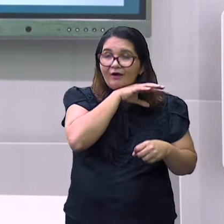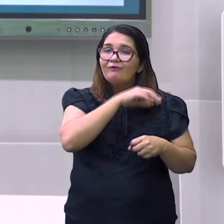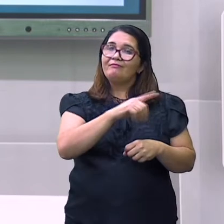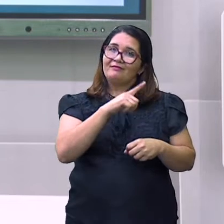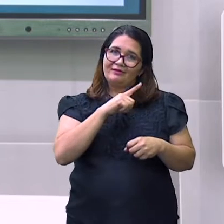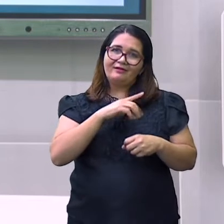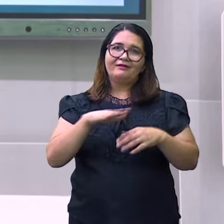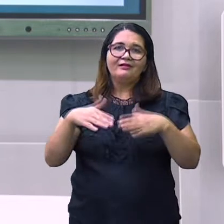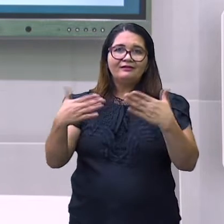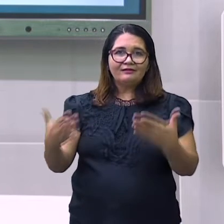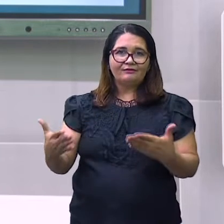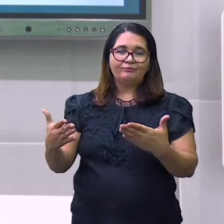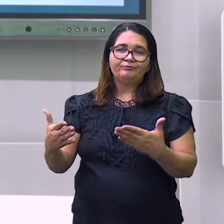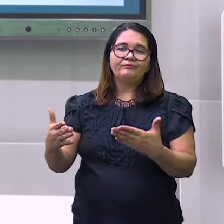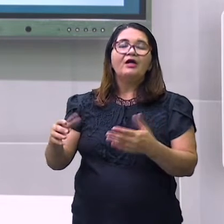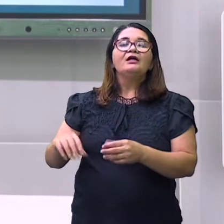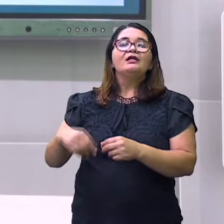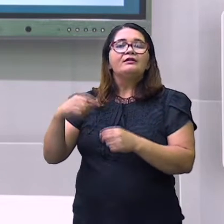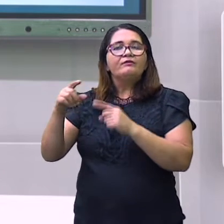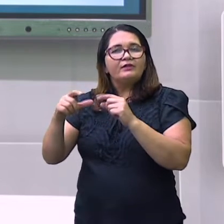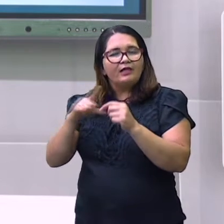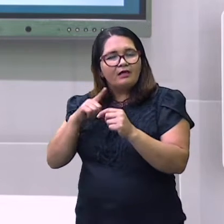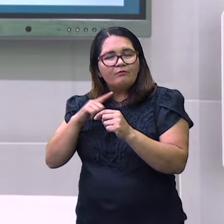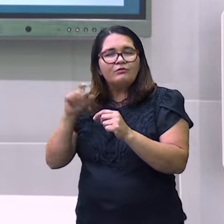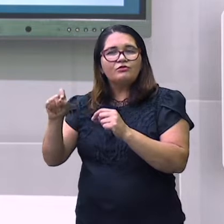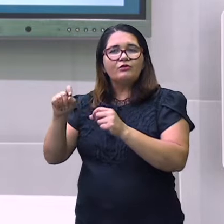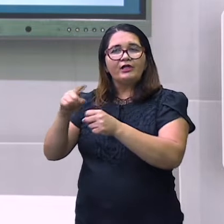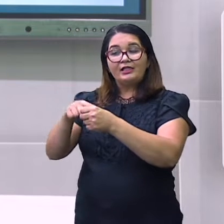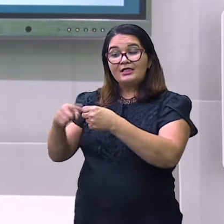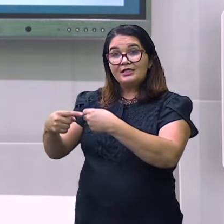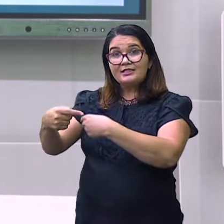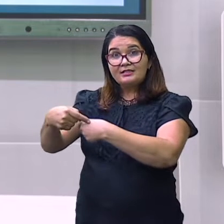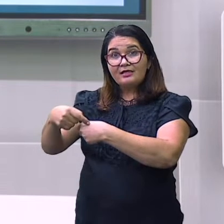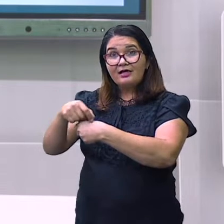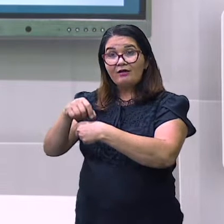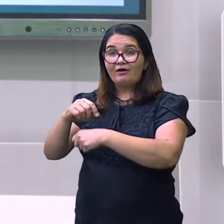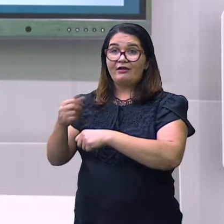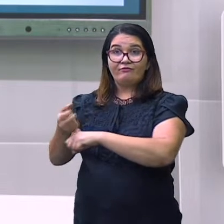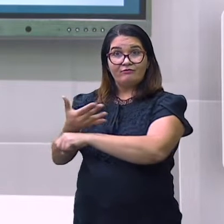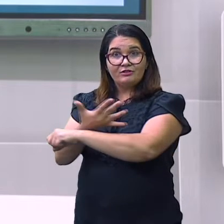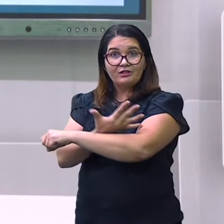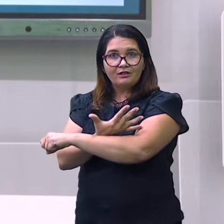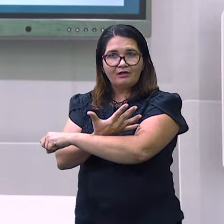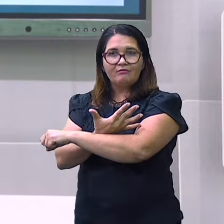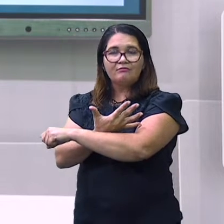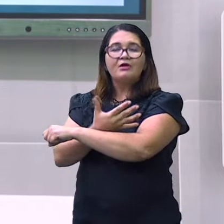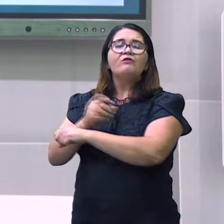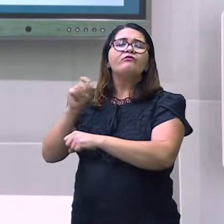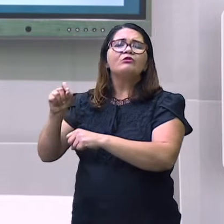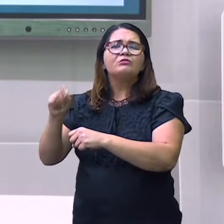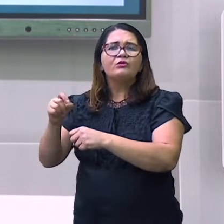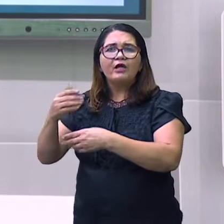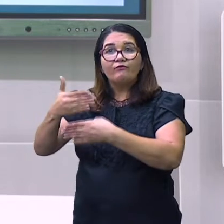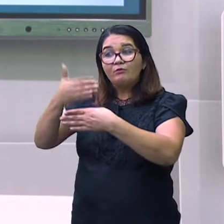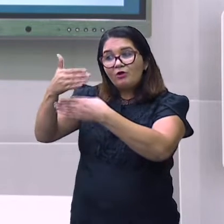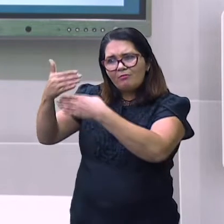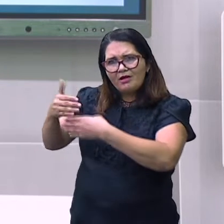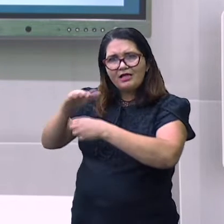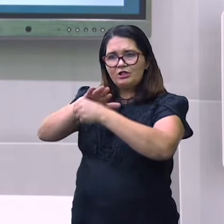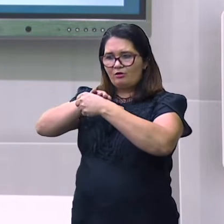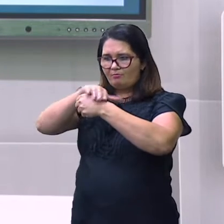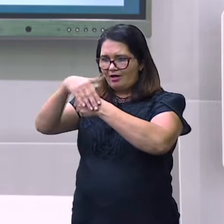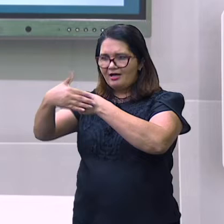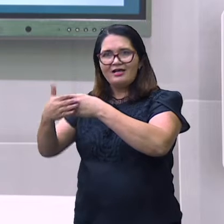membrana plasmática e depois, dentro aí desta condição de estruturas, aí